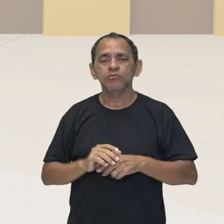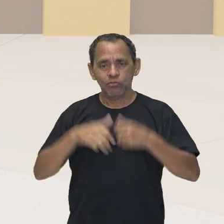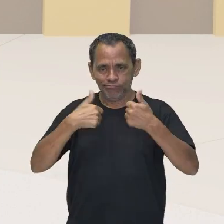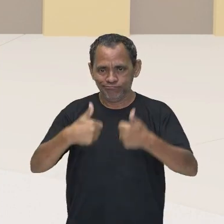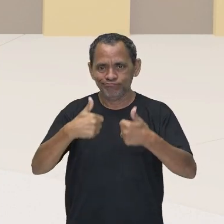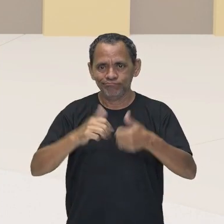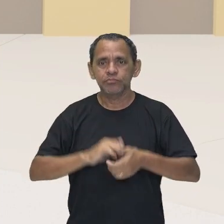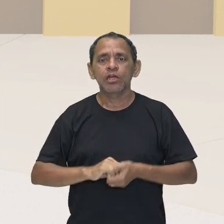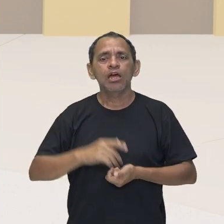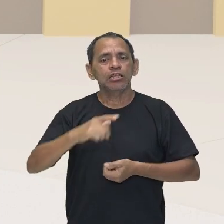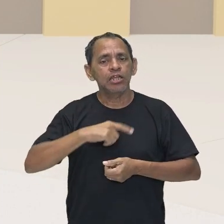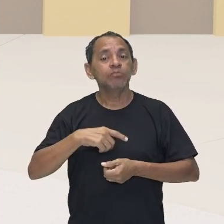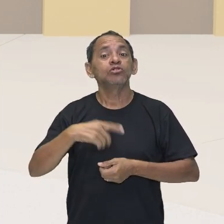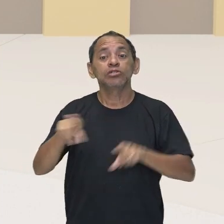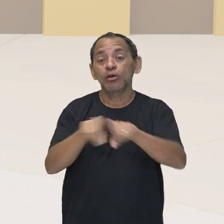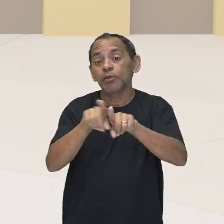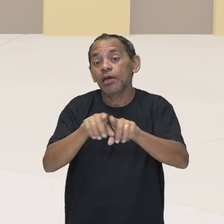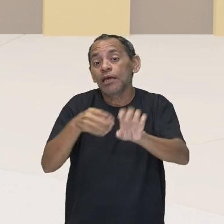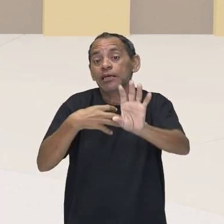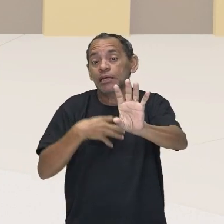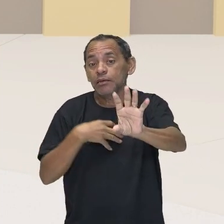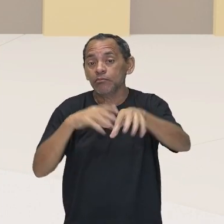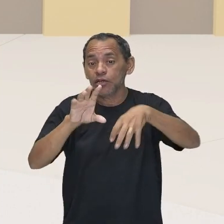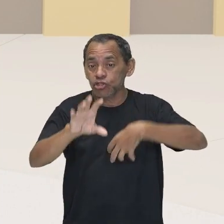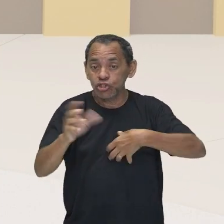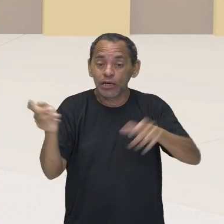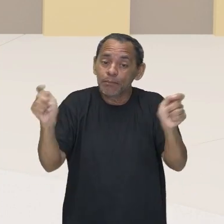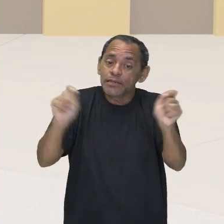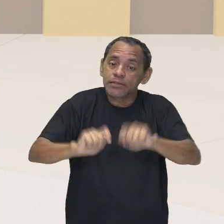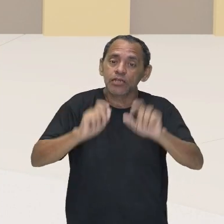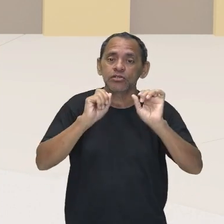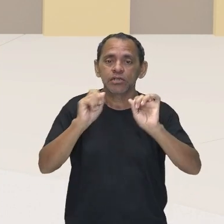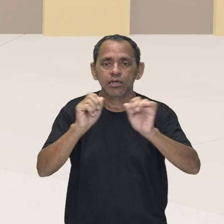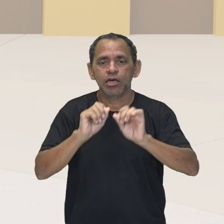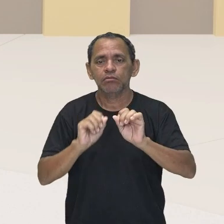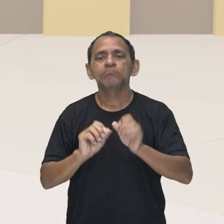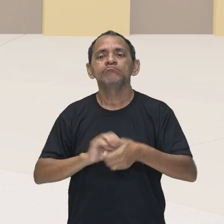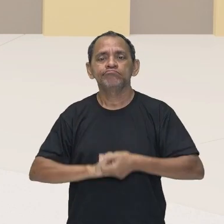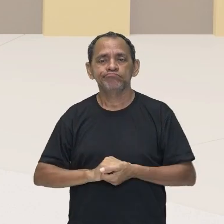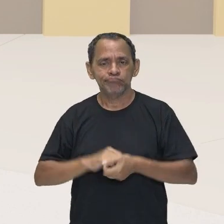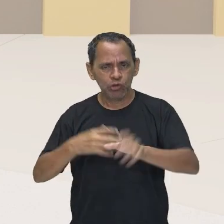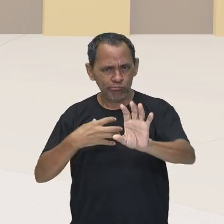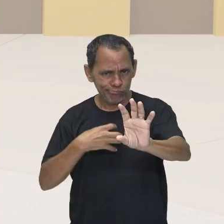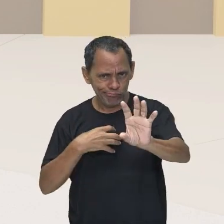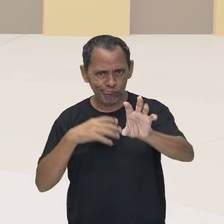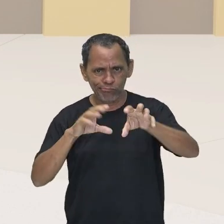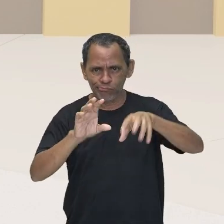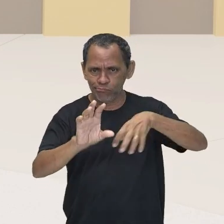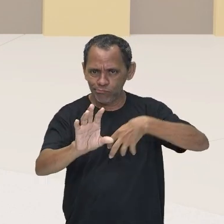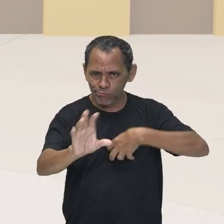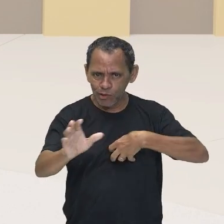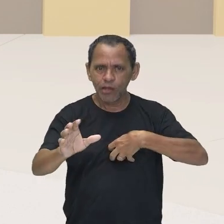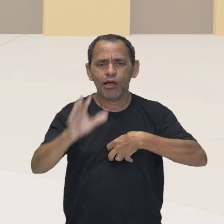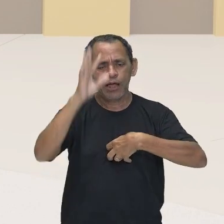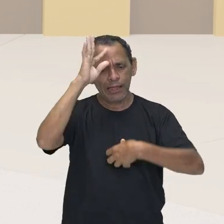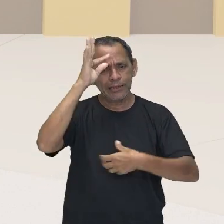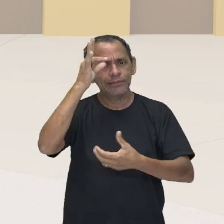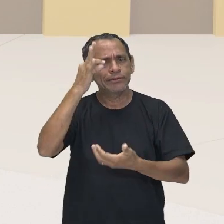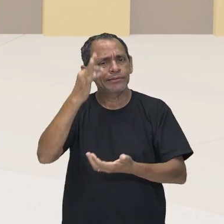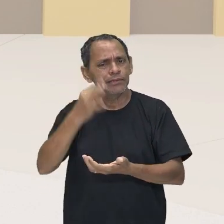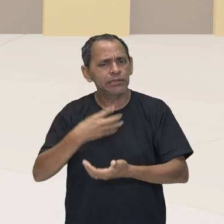a empatia, a capacidade de se colocar no lugar do outro, compreendendo seus sentimentos